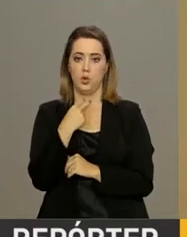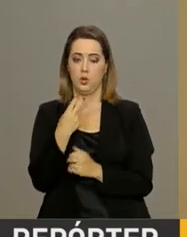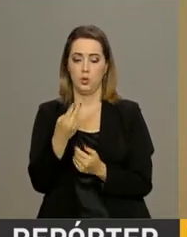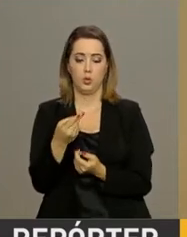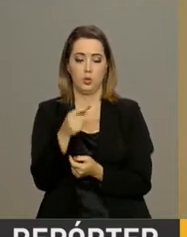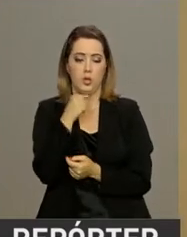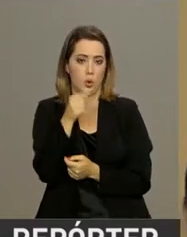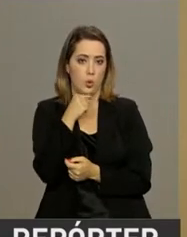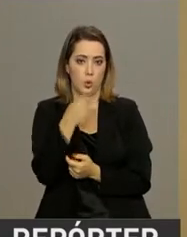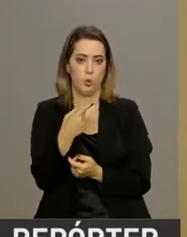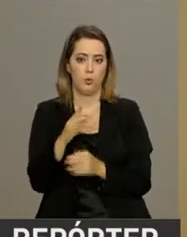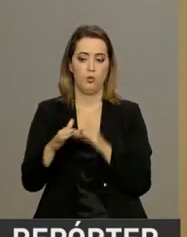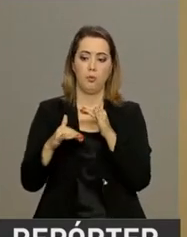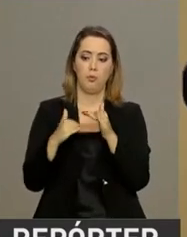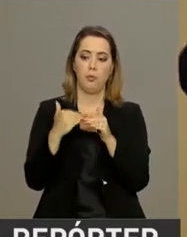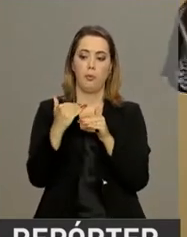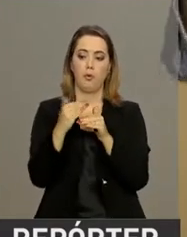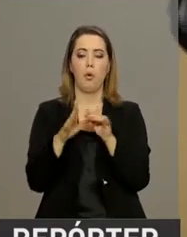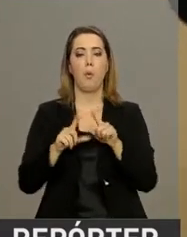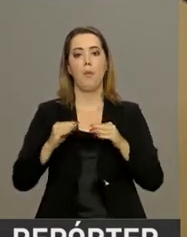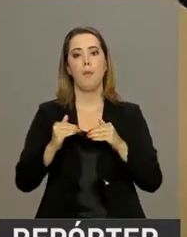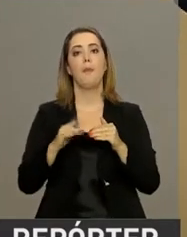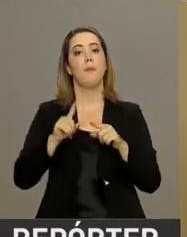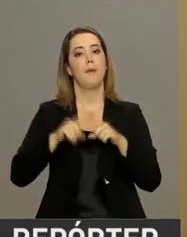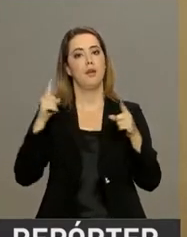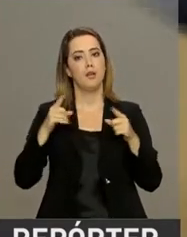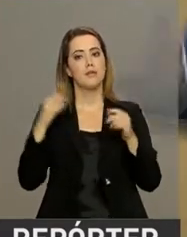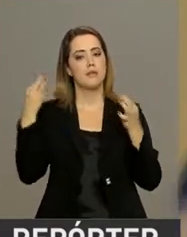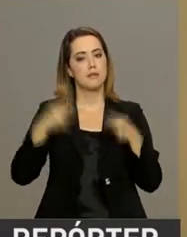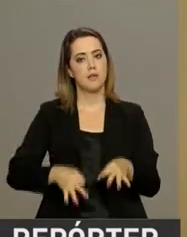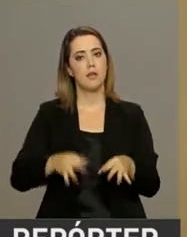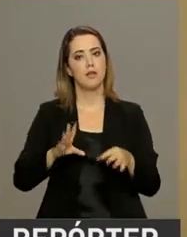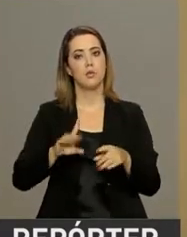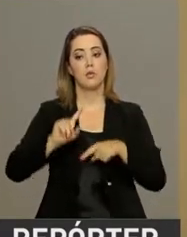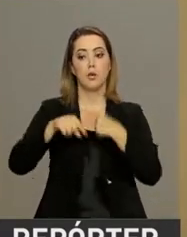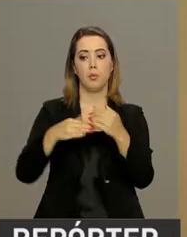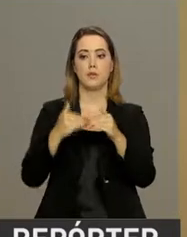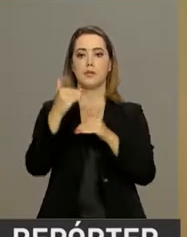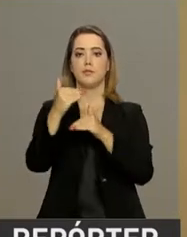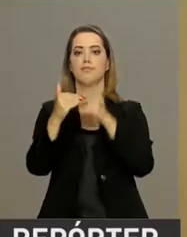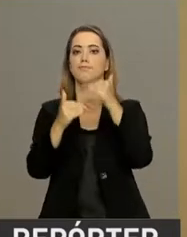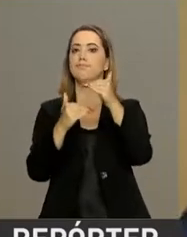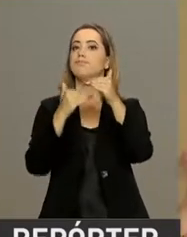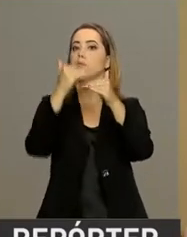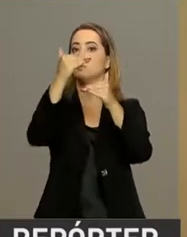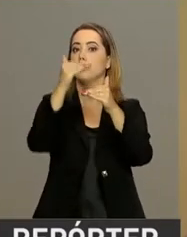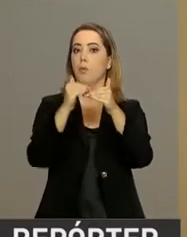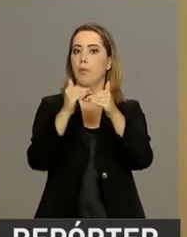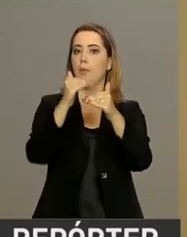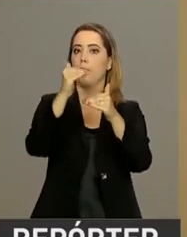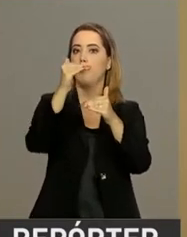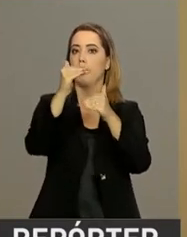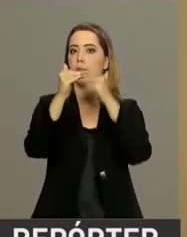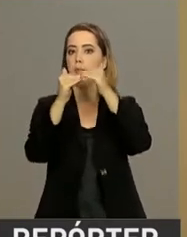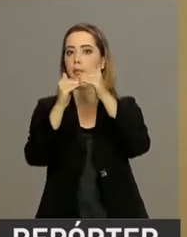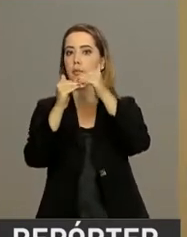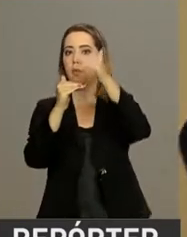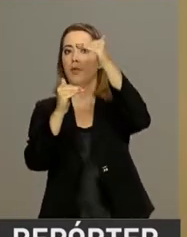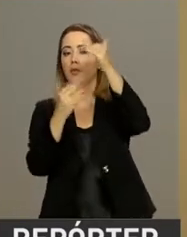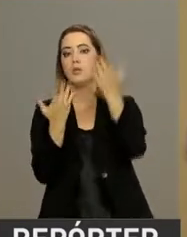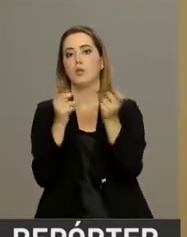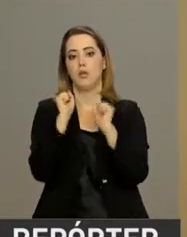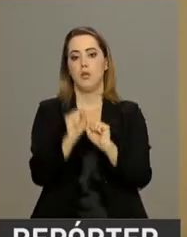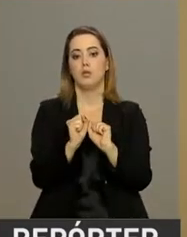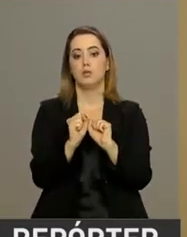será um crescimento exuberante, mas será sólido, e depois crescimentos maiores nos anos seguintes, que serão muito